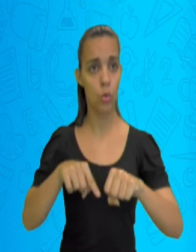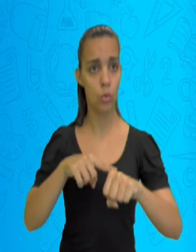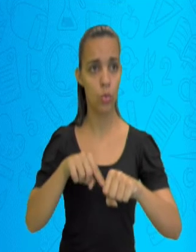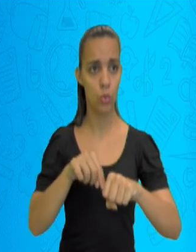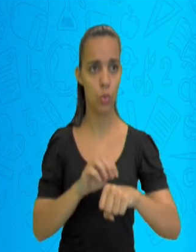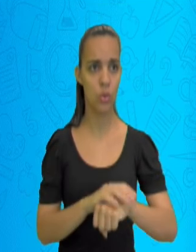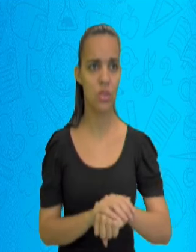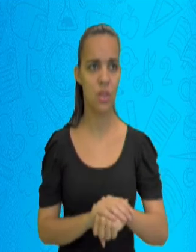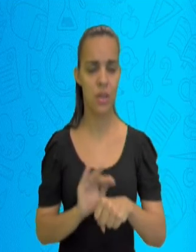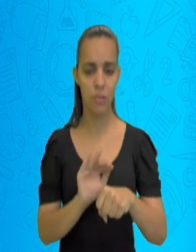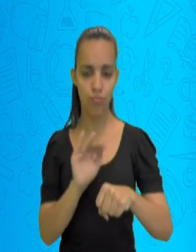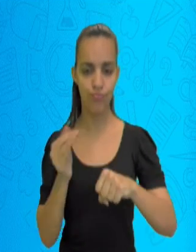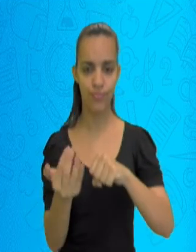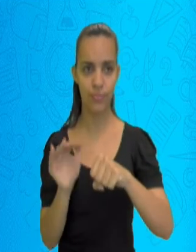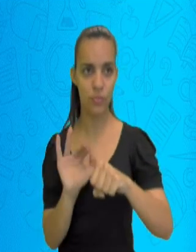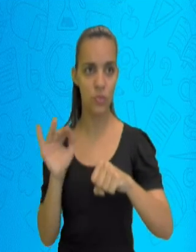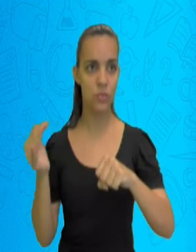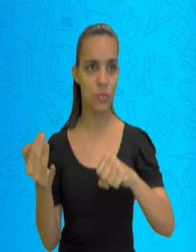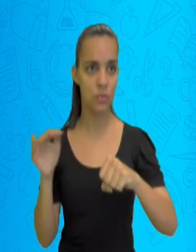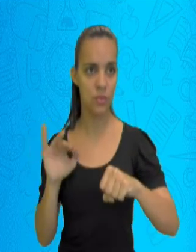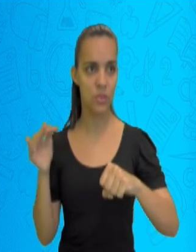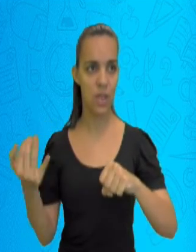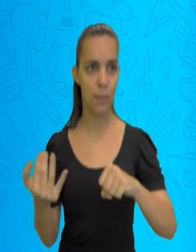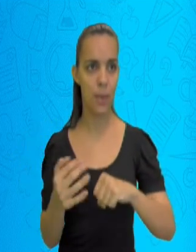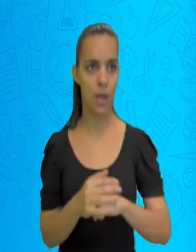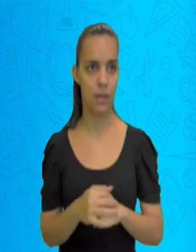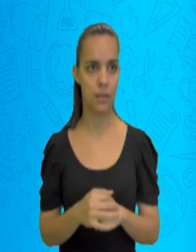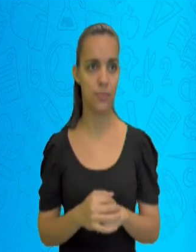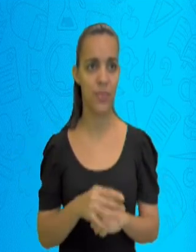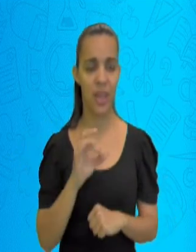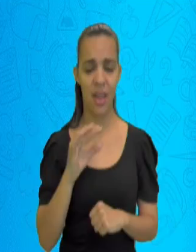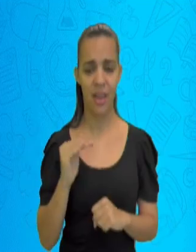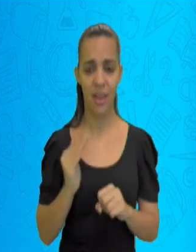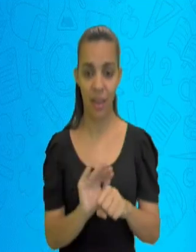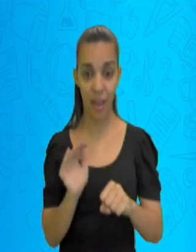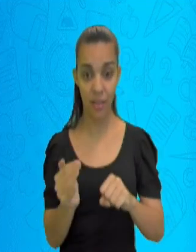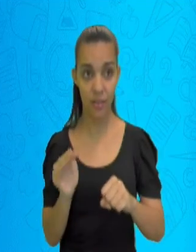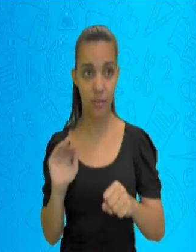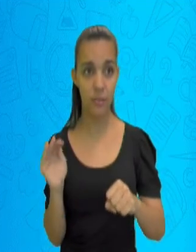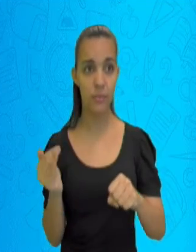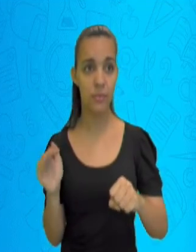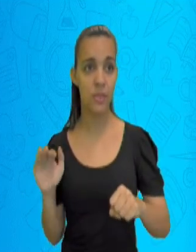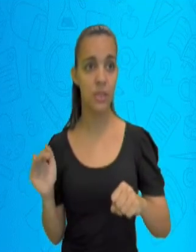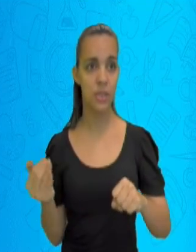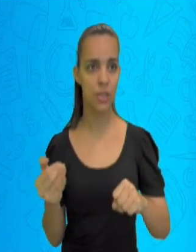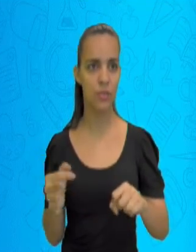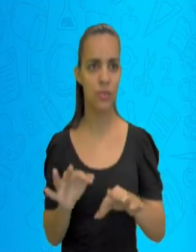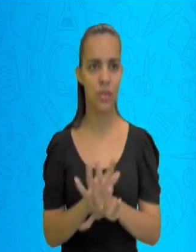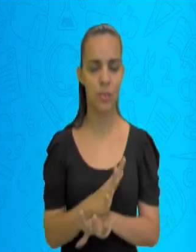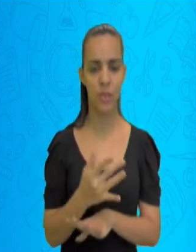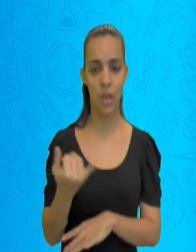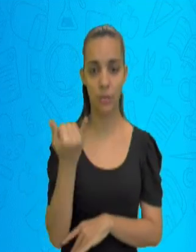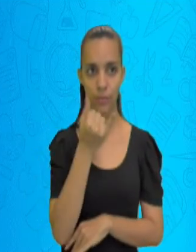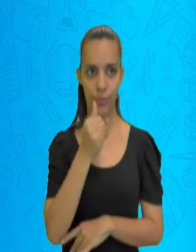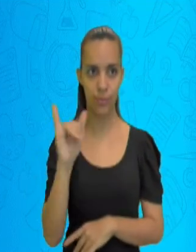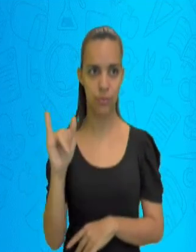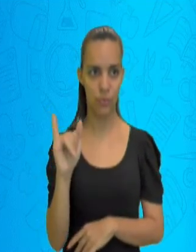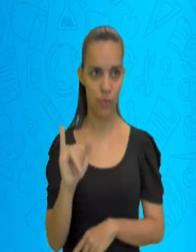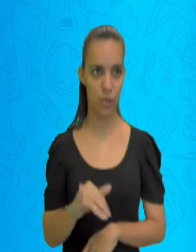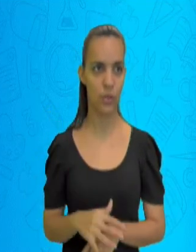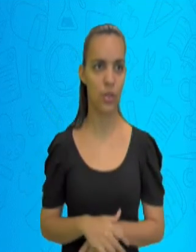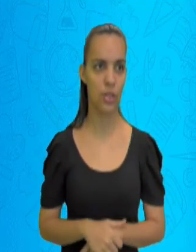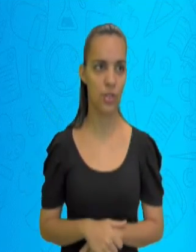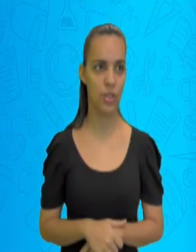eletrônicas. Cada nível tem um determinado valor, uma determinada carga de